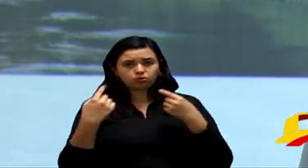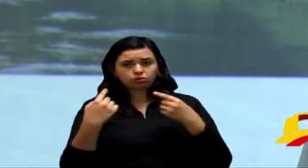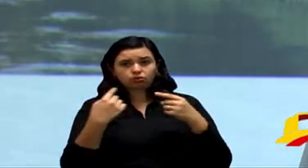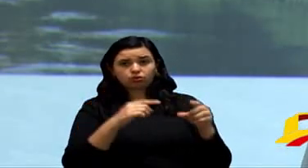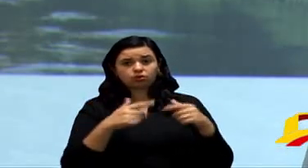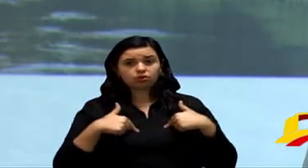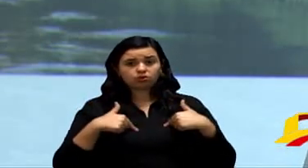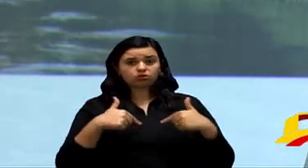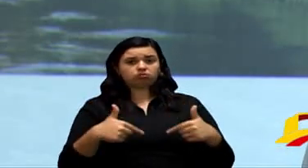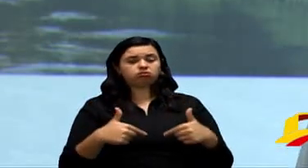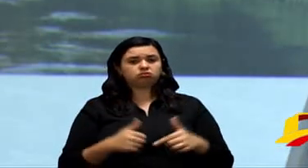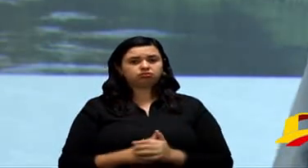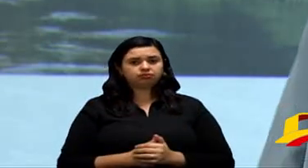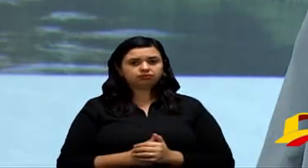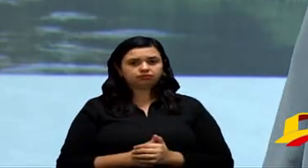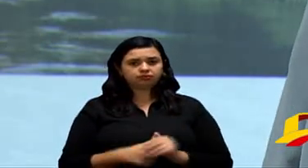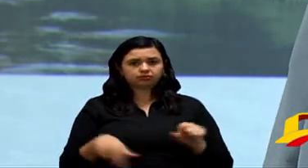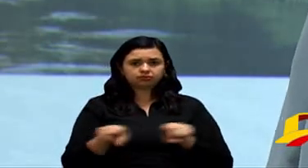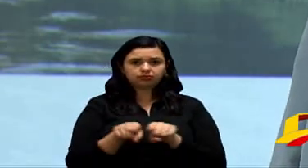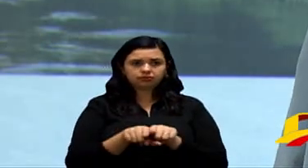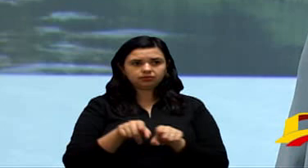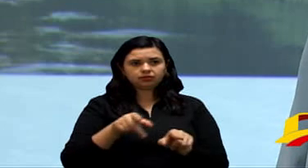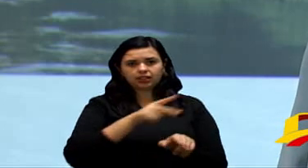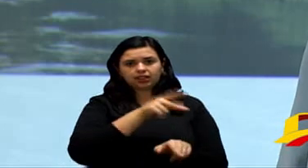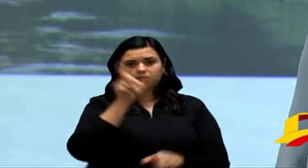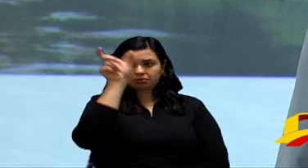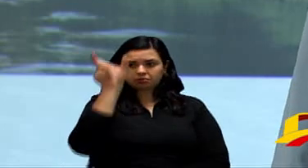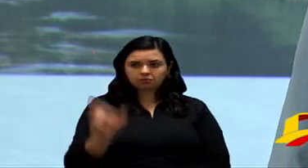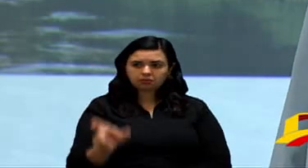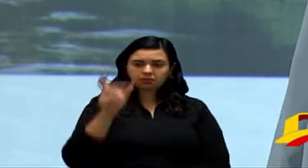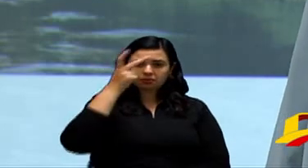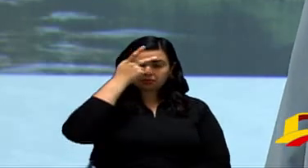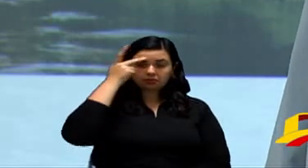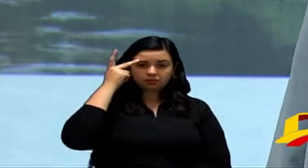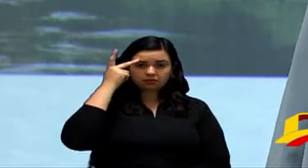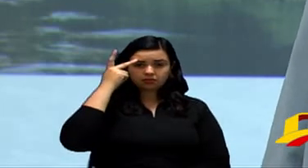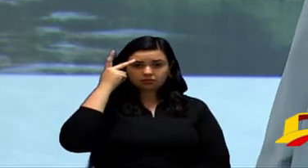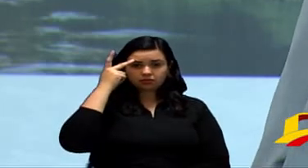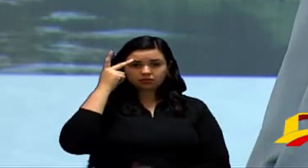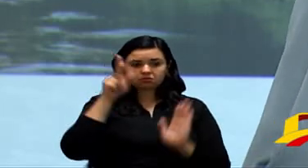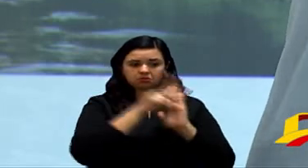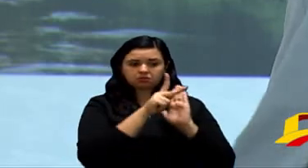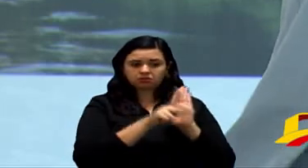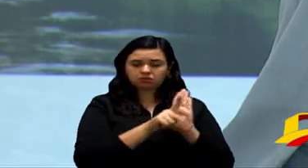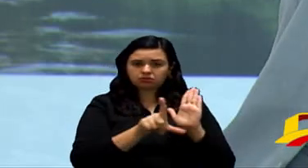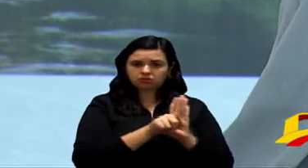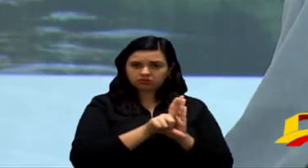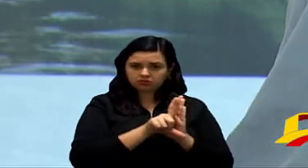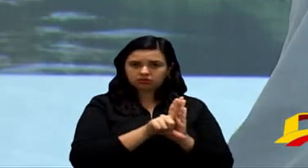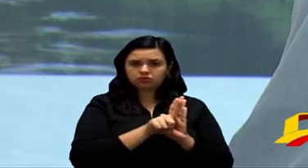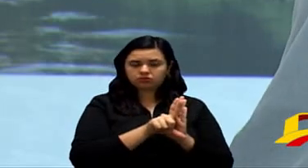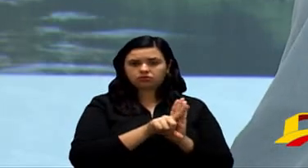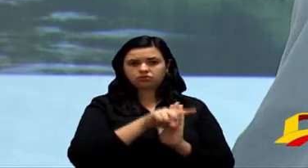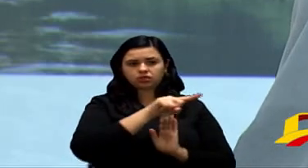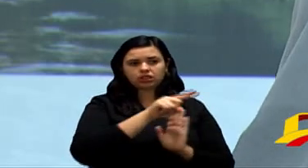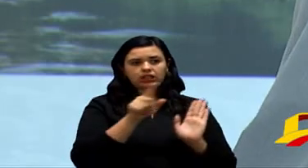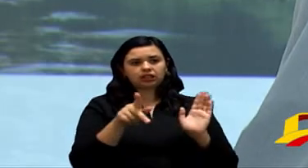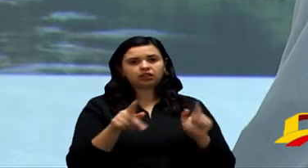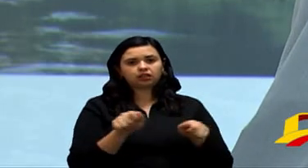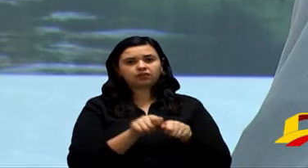e alguém que faz o projeto de lei para defender a honra dessa casa é agredido